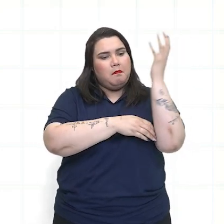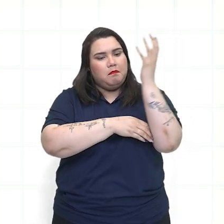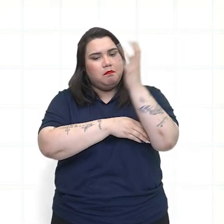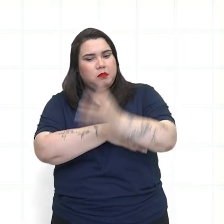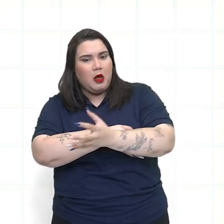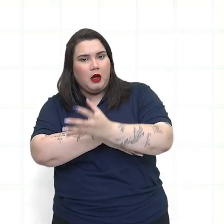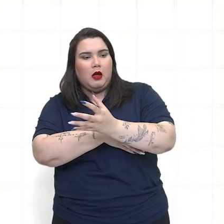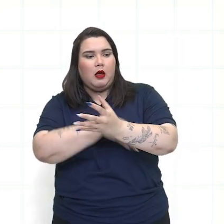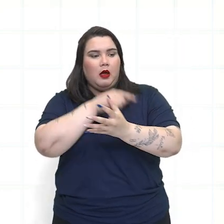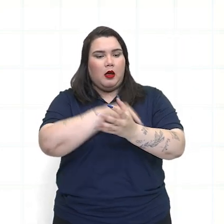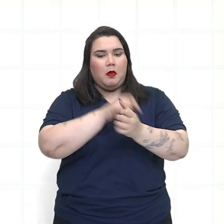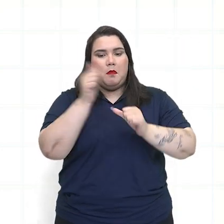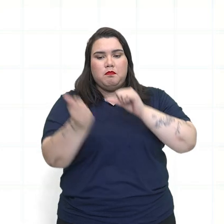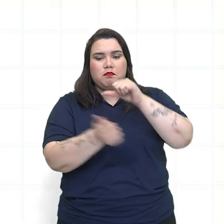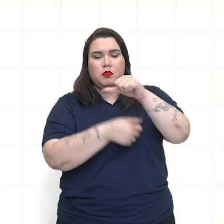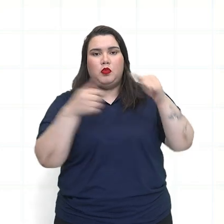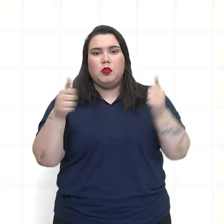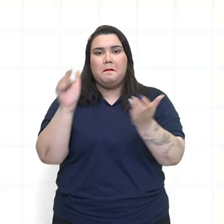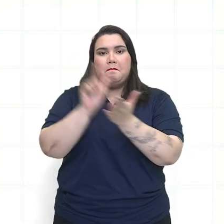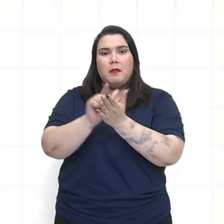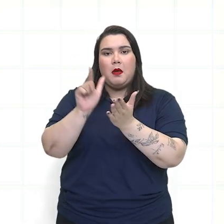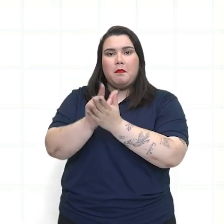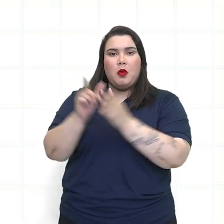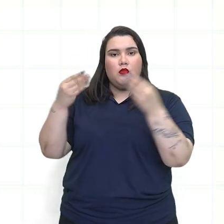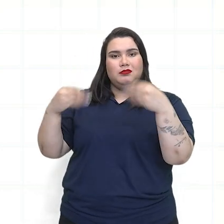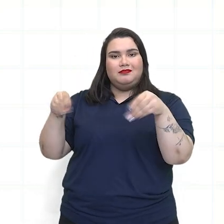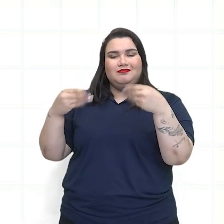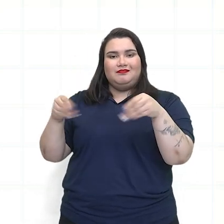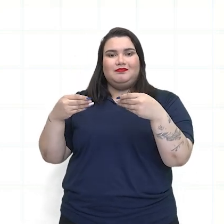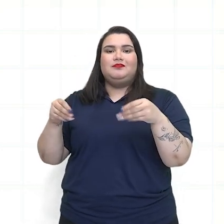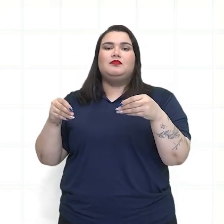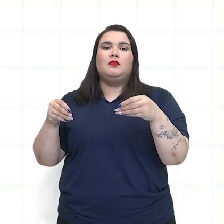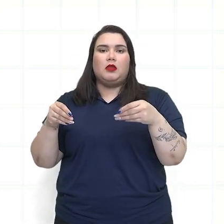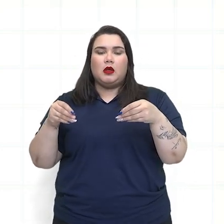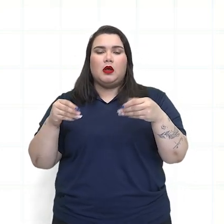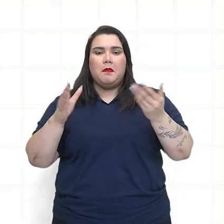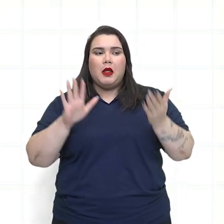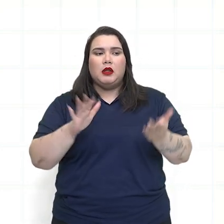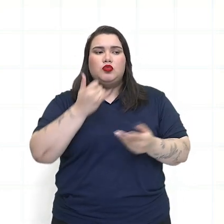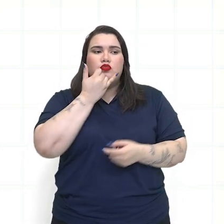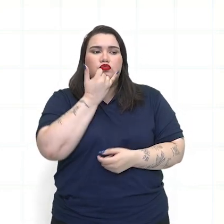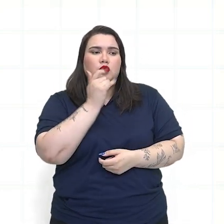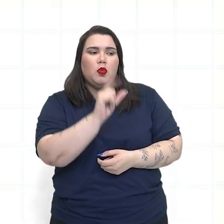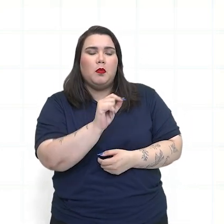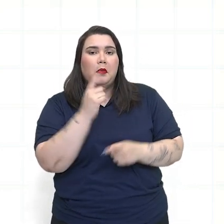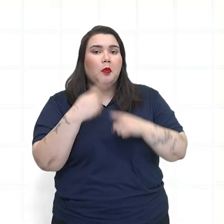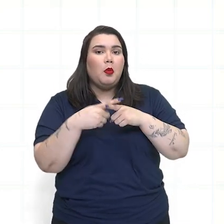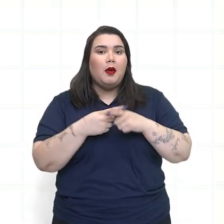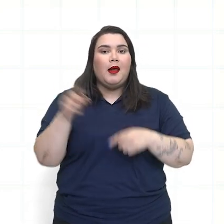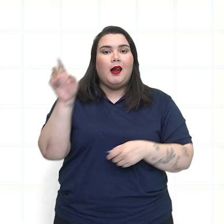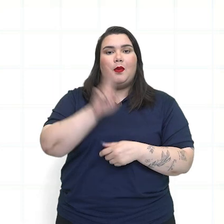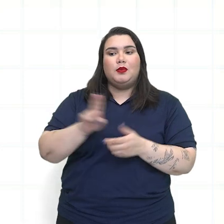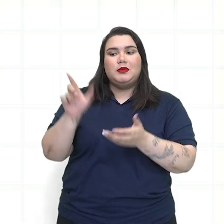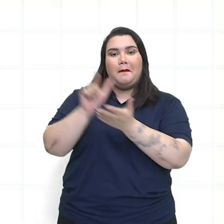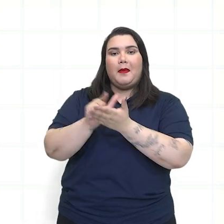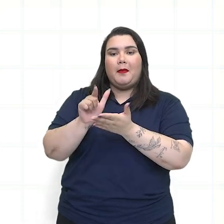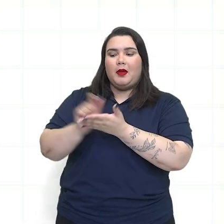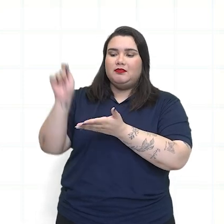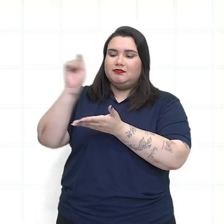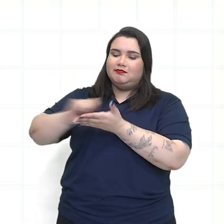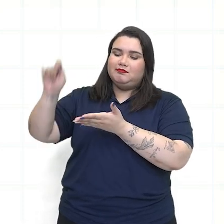mais árvores sejam abatidas. Com que propósito? Por que ela fala isso? Porque ela usa papel